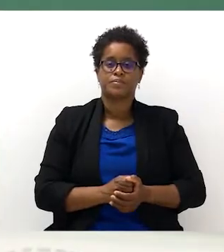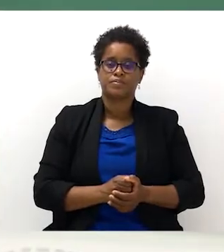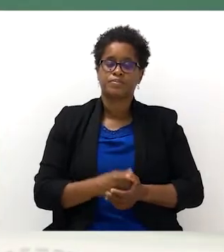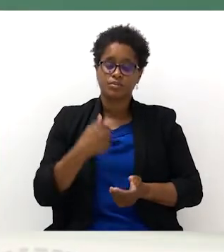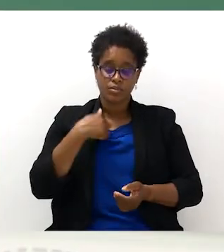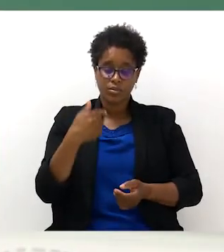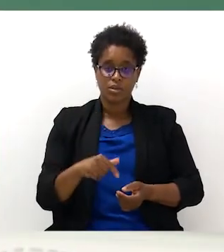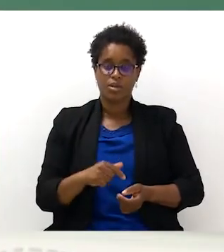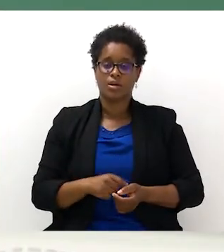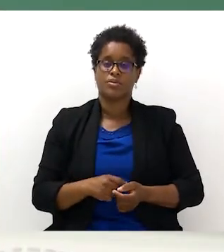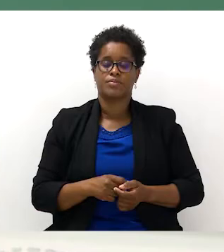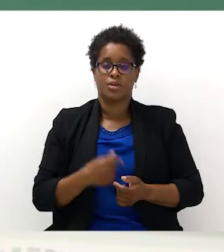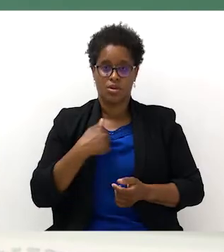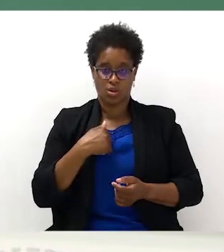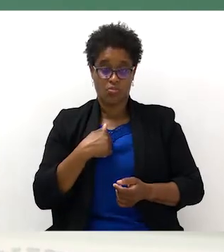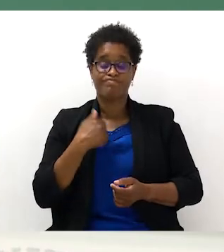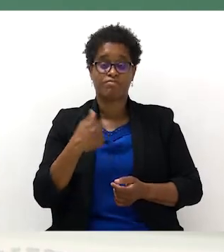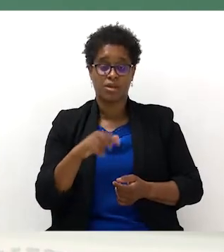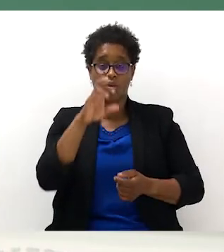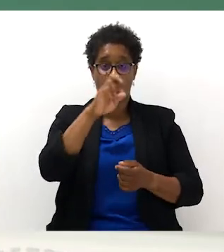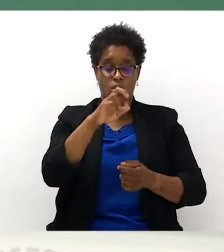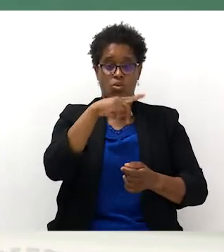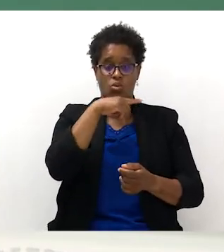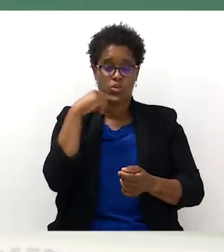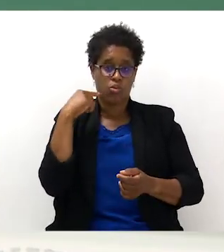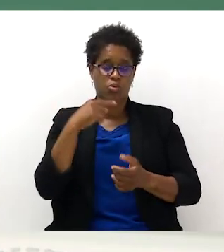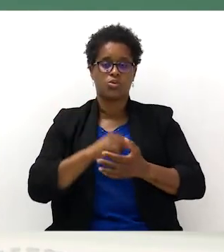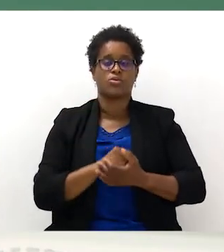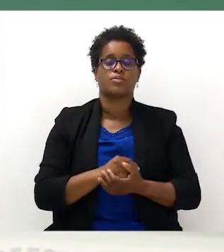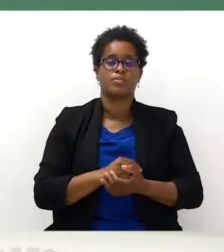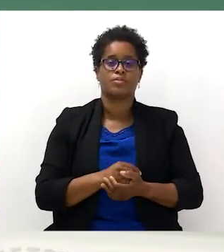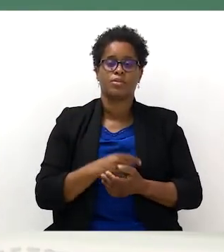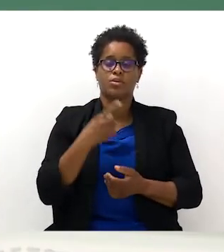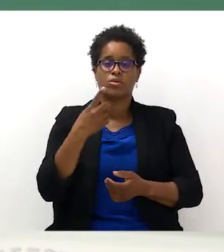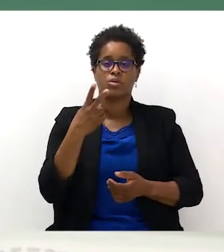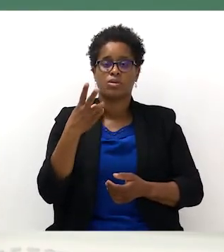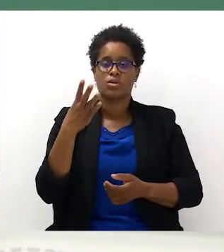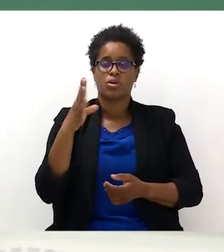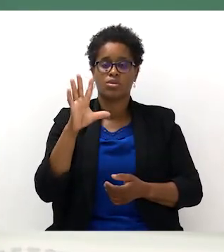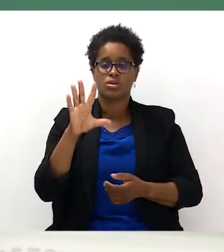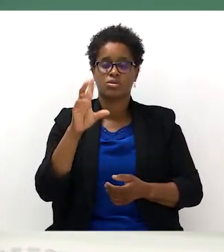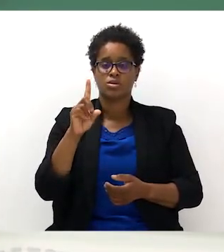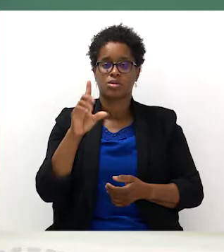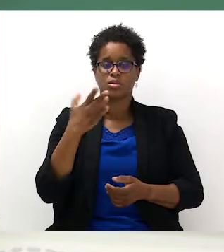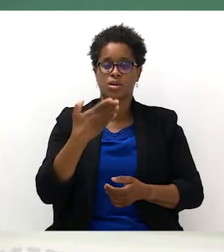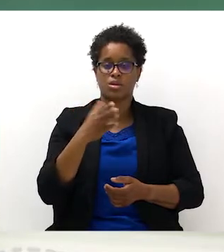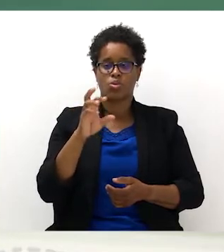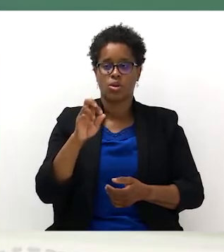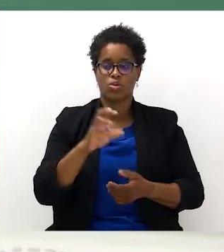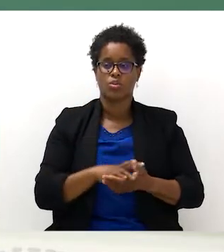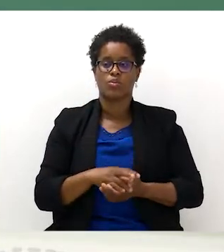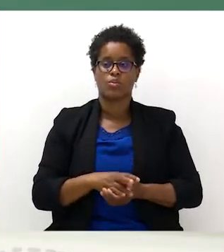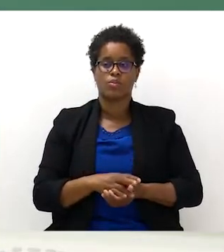Eu tenho 8 bolos. 4, 5, 6, 7,